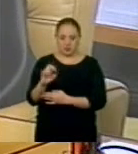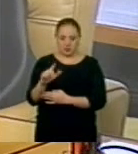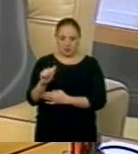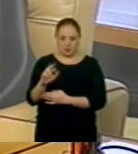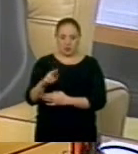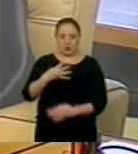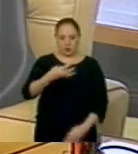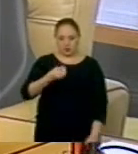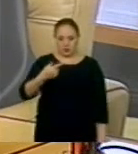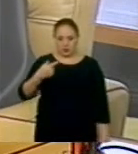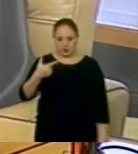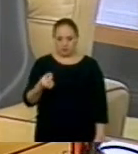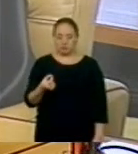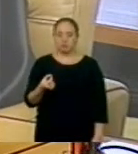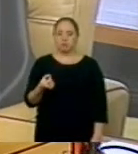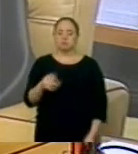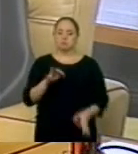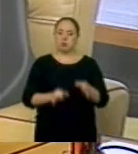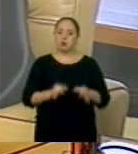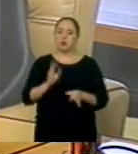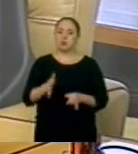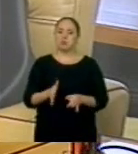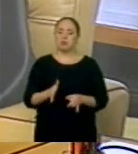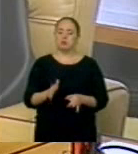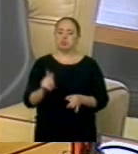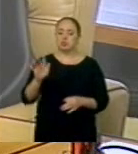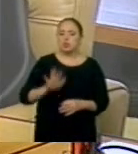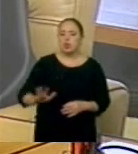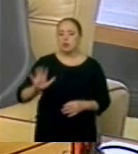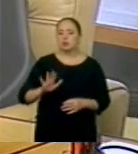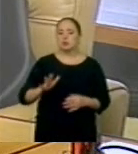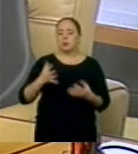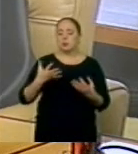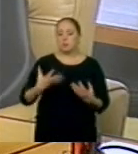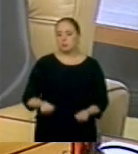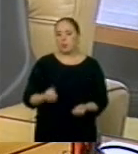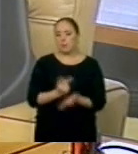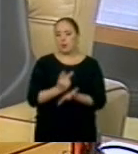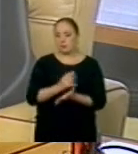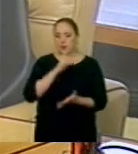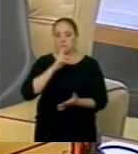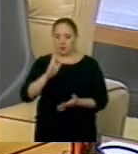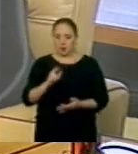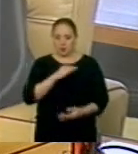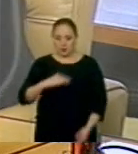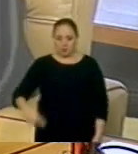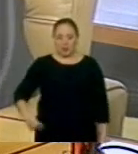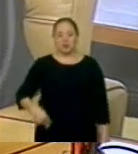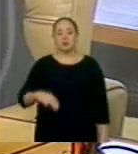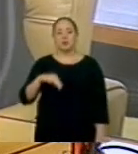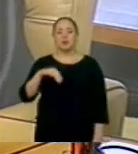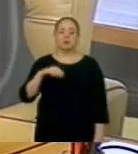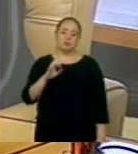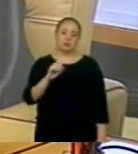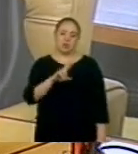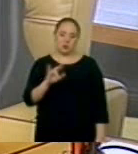como disse, julgado a unanimidade por esse plenário, no trecho em que o saudoso ministro Urizar Vasque, de forma lapidar, como aliás